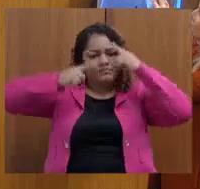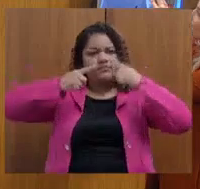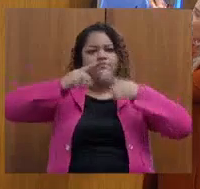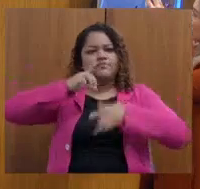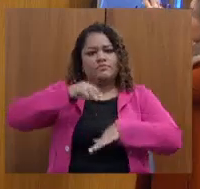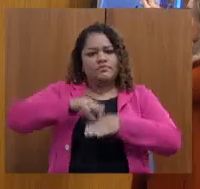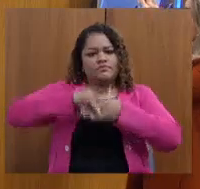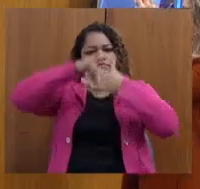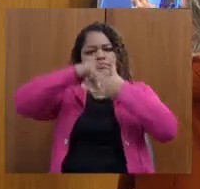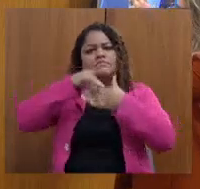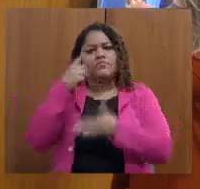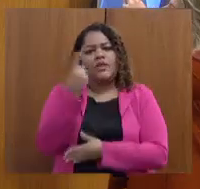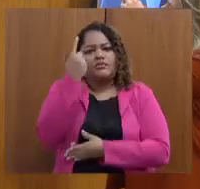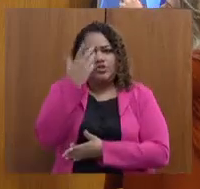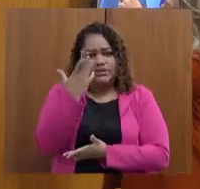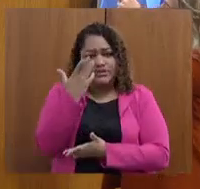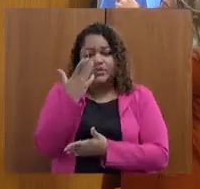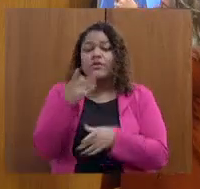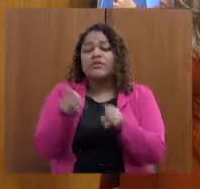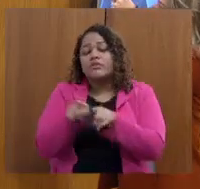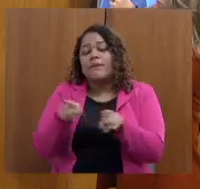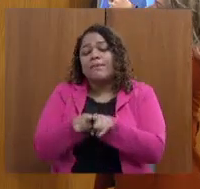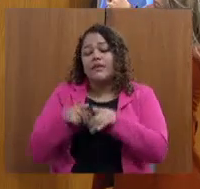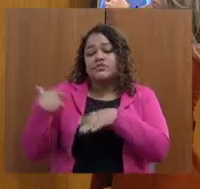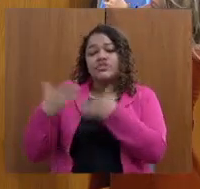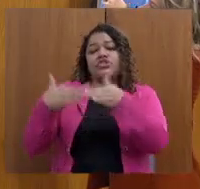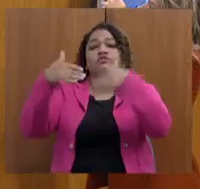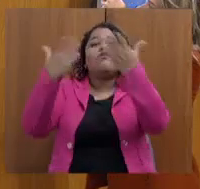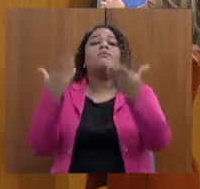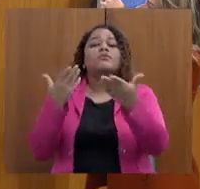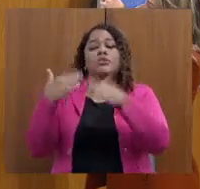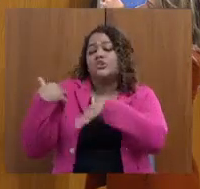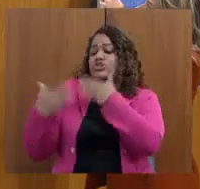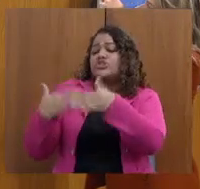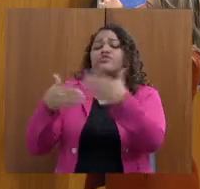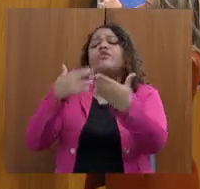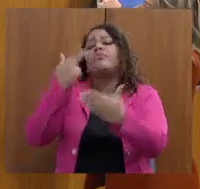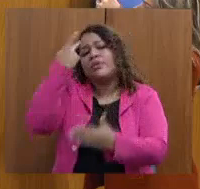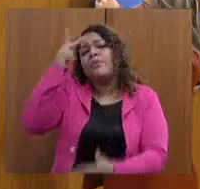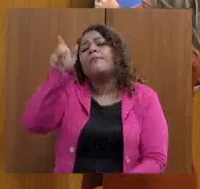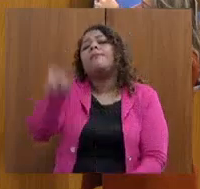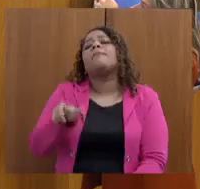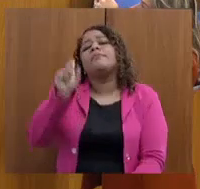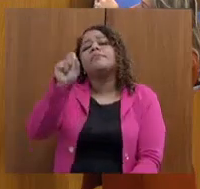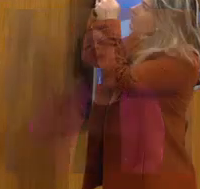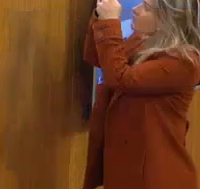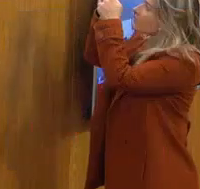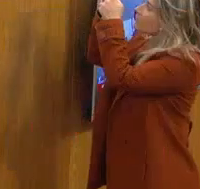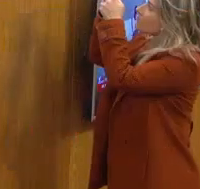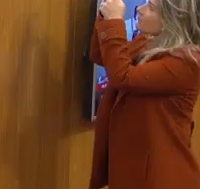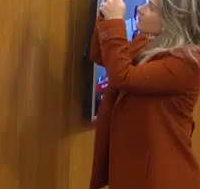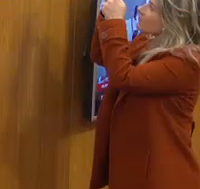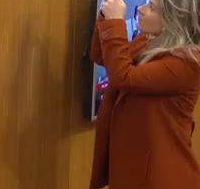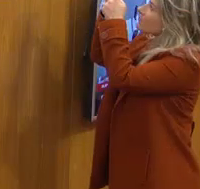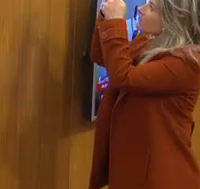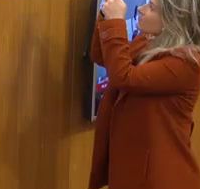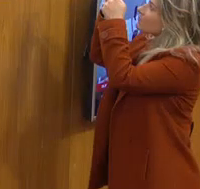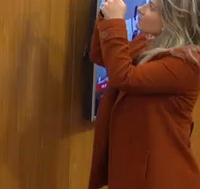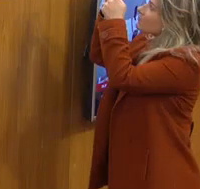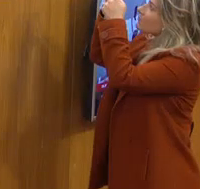nós queremos o desenvolvimento vai ser para quem desenvolvimento para você chegar numa cidade e não conseguir mais alugar uma casa